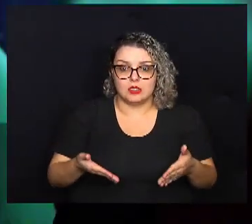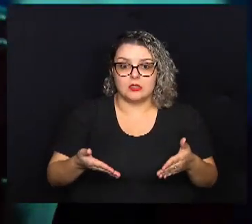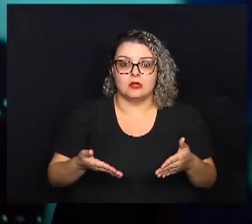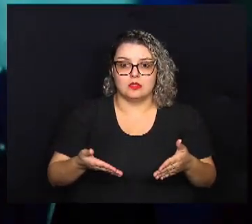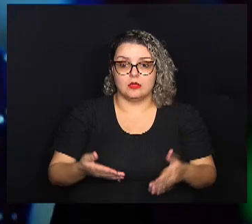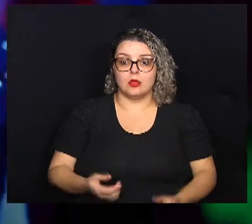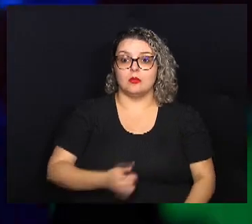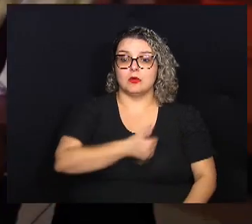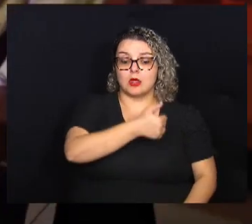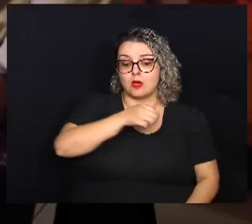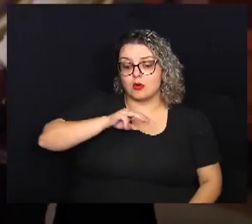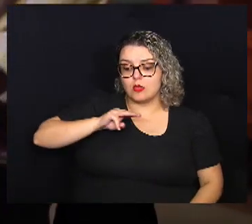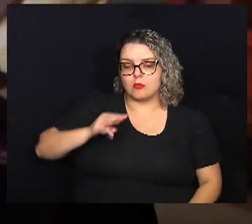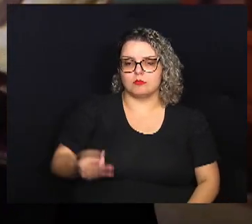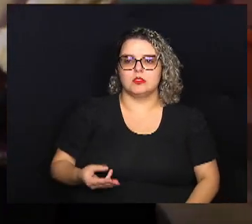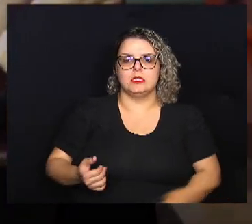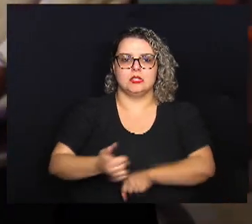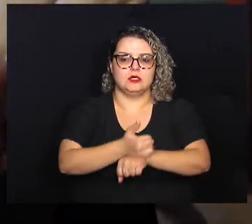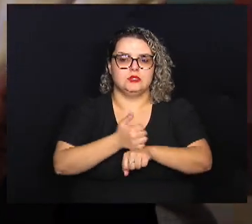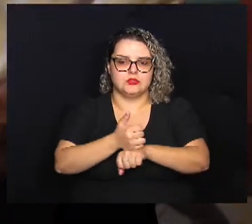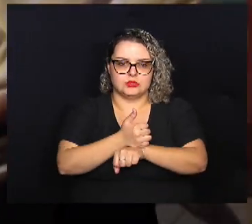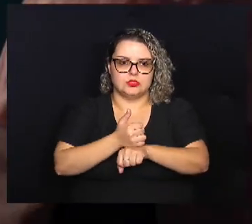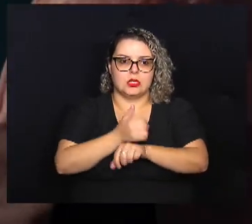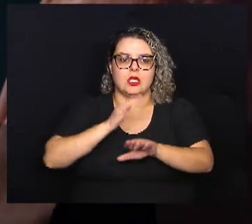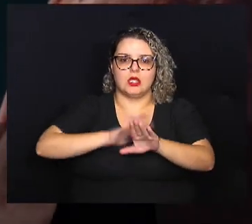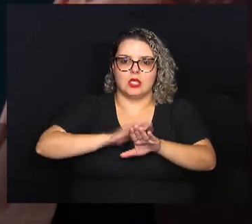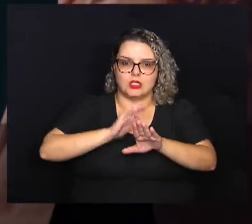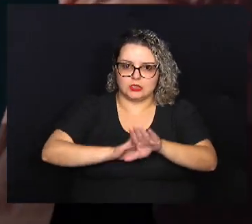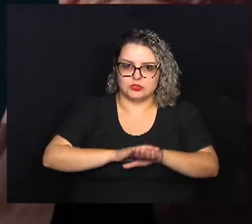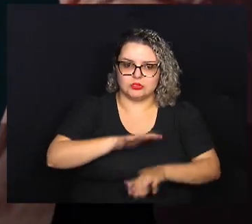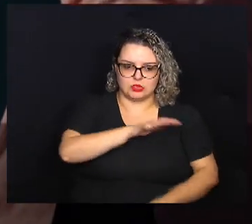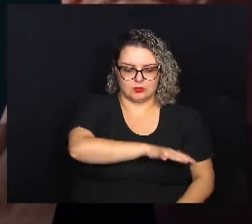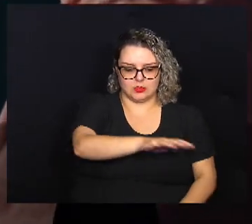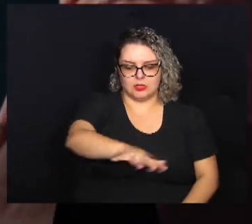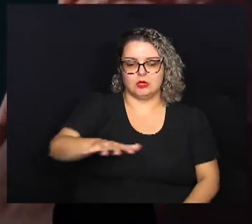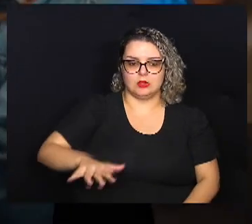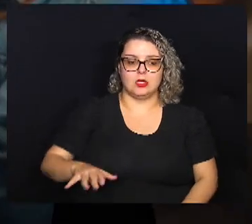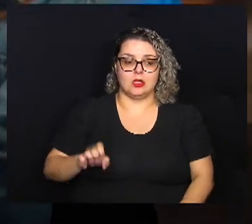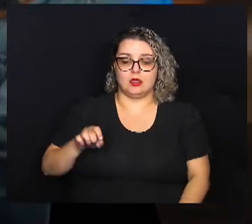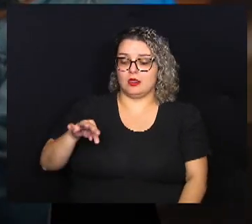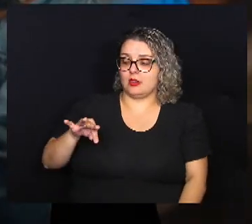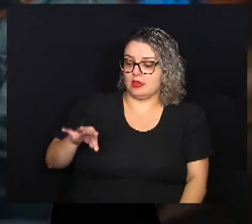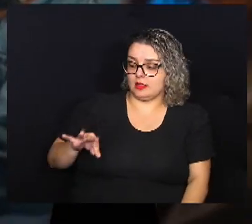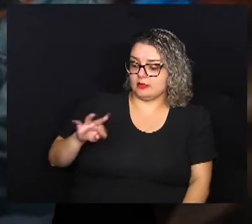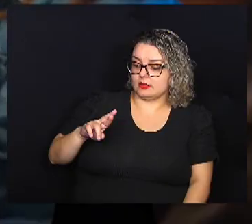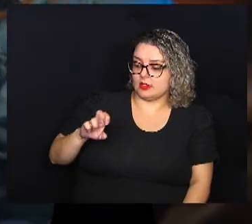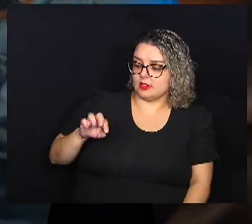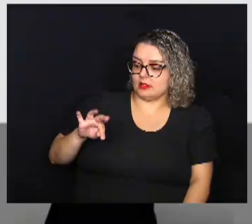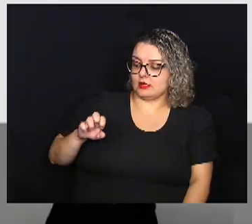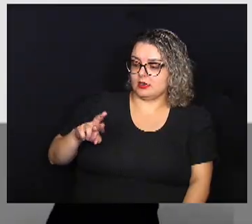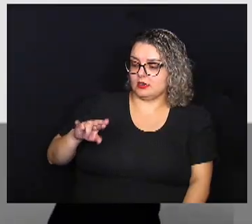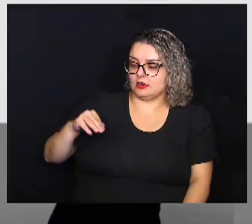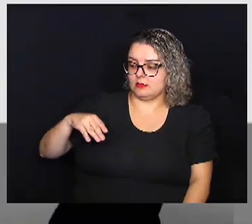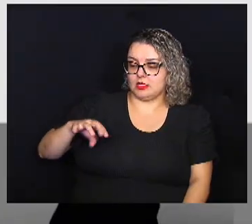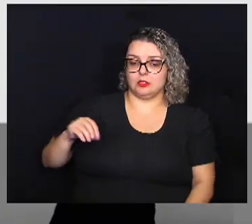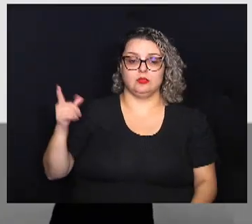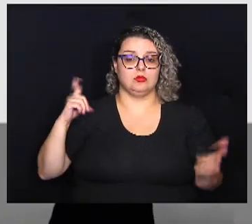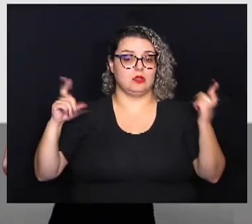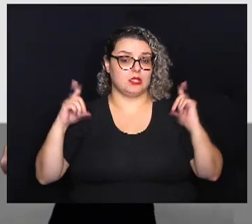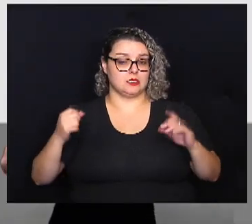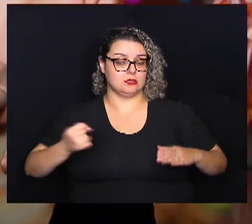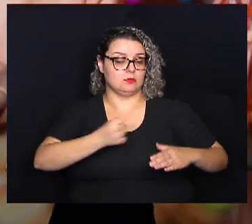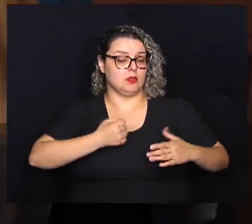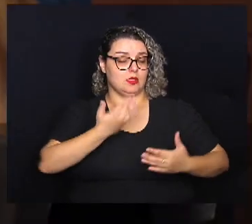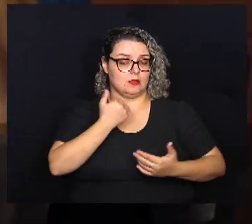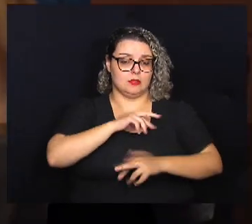de 1 milhão de profissionais que atuam nos setores de entretenimento, lazer e gastronomia em